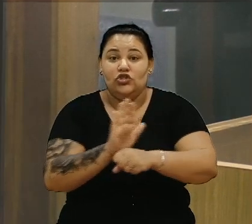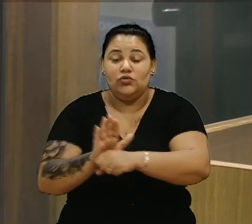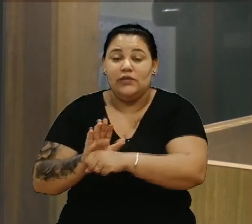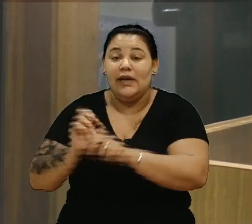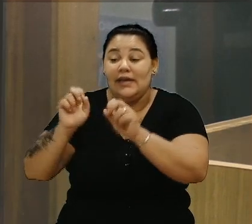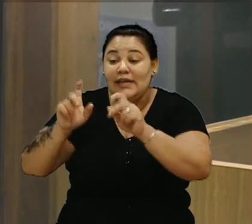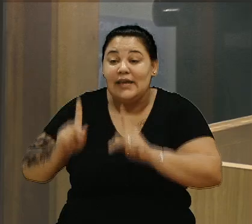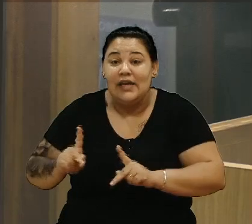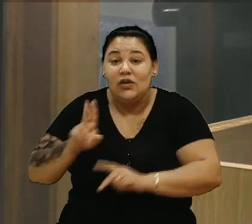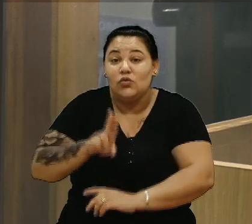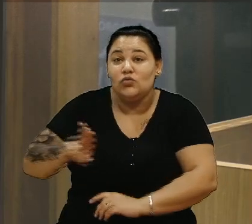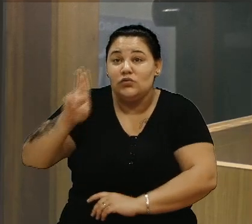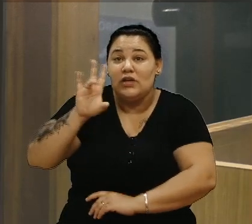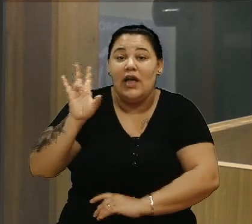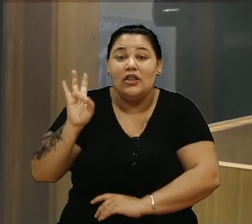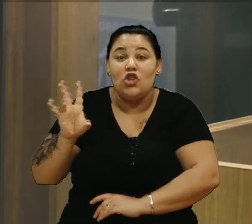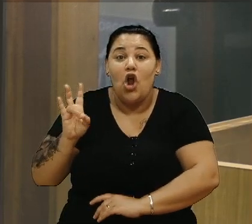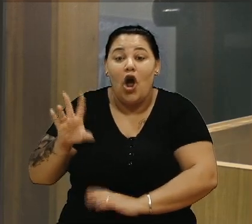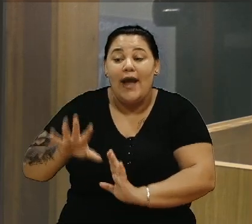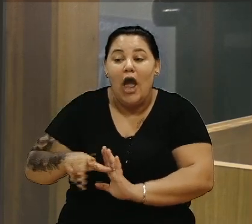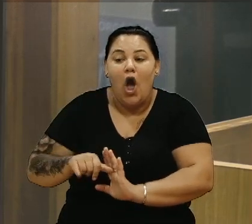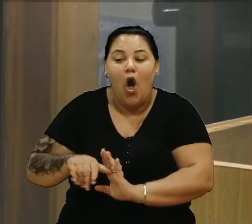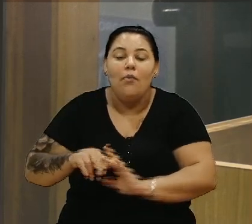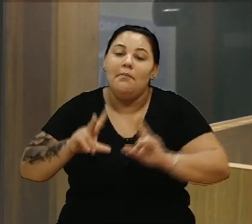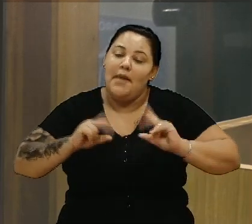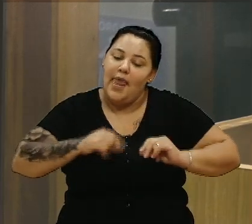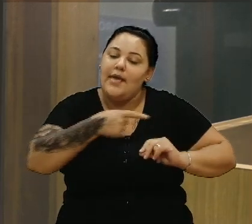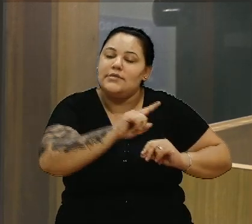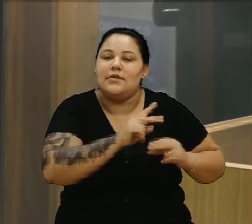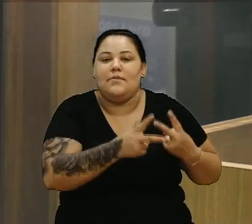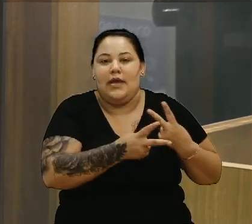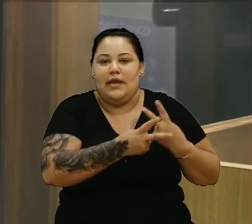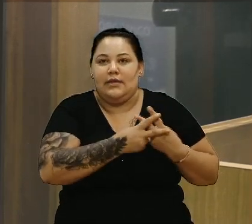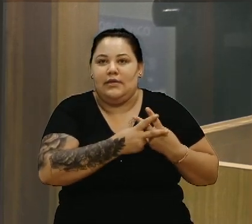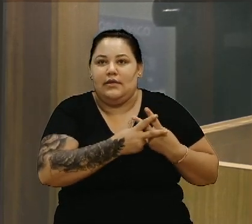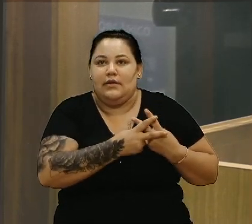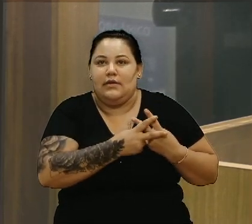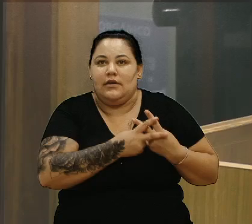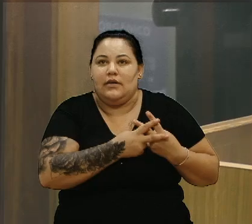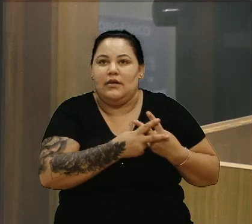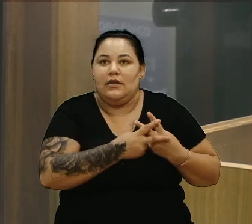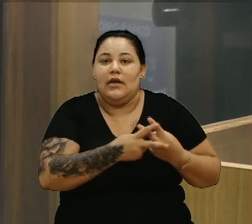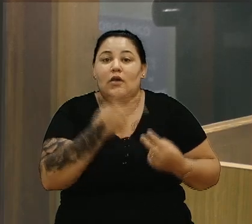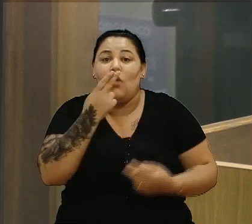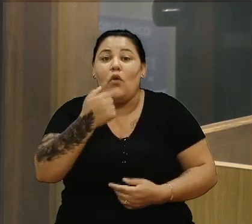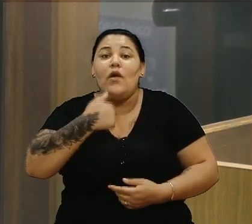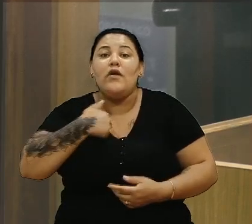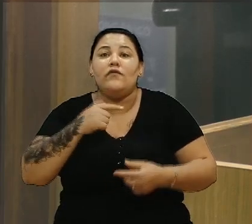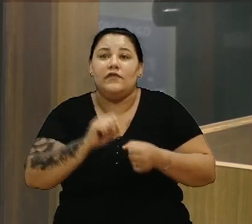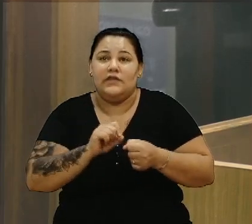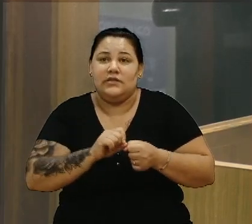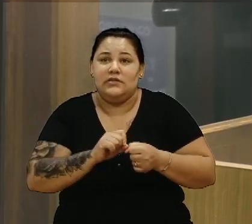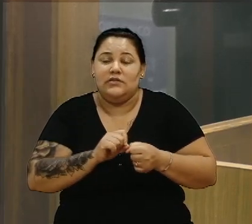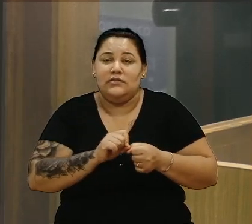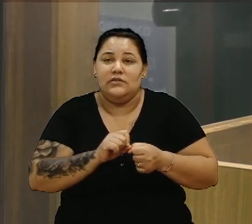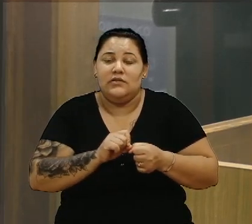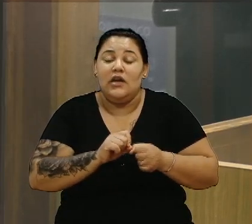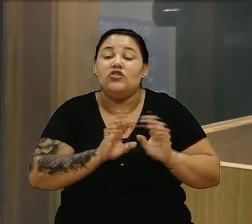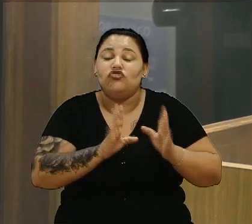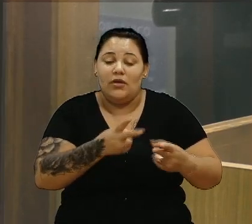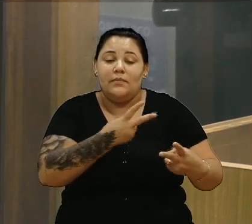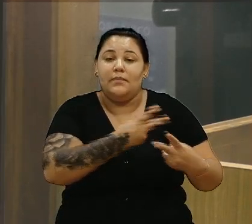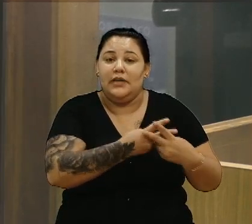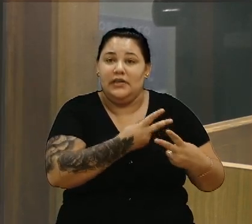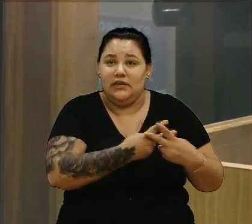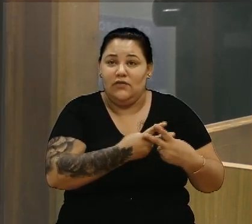droga e furtam merecem ir para a cadeia, como eu mesmo fiz. A gente já aprendeu aí vagabundo colocando fogo